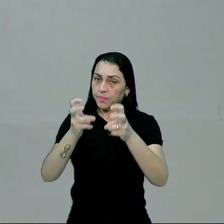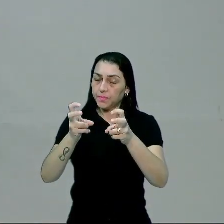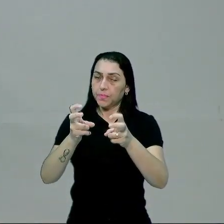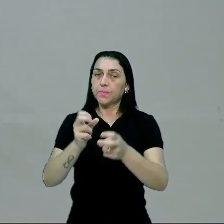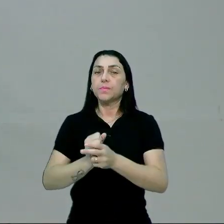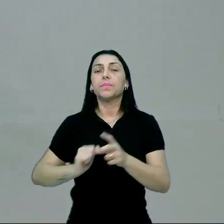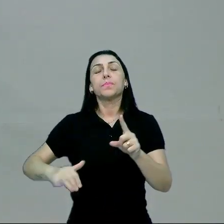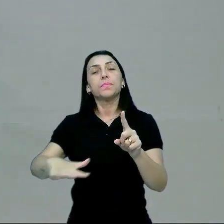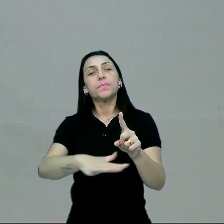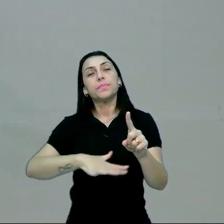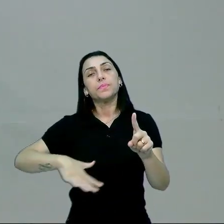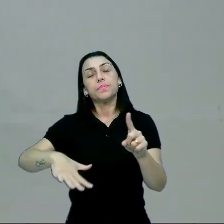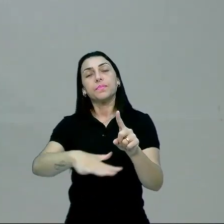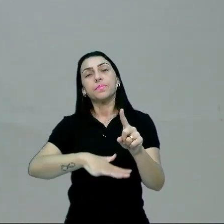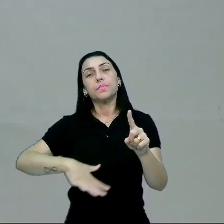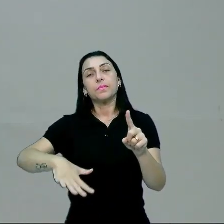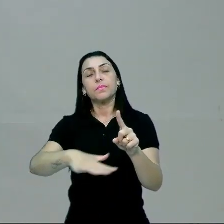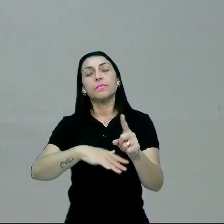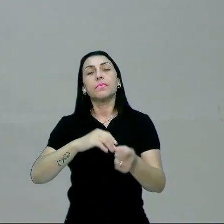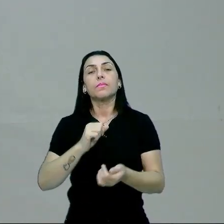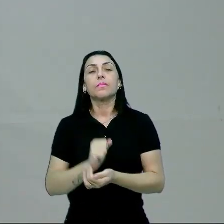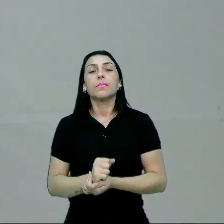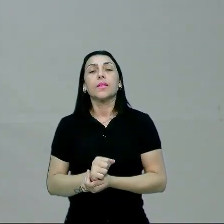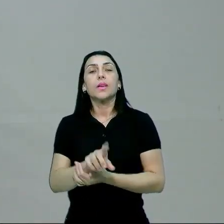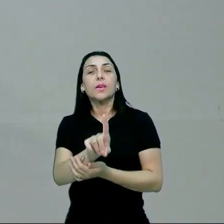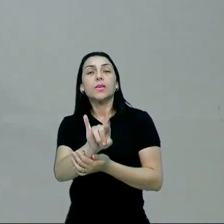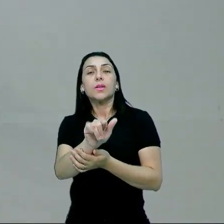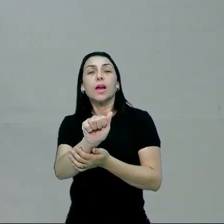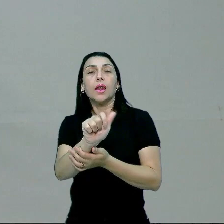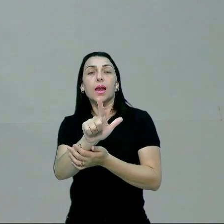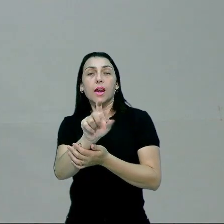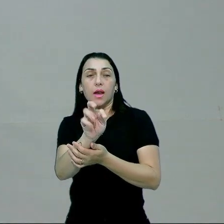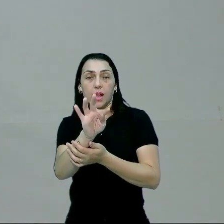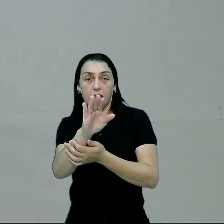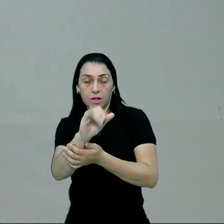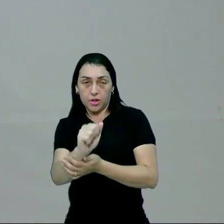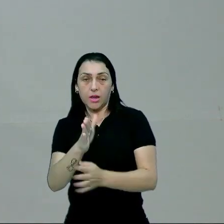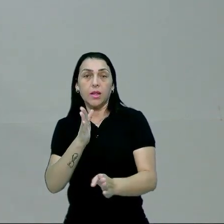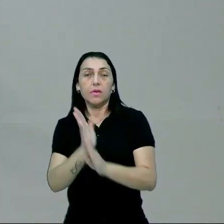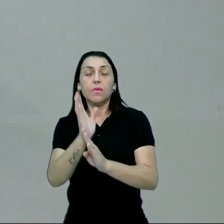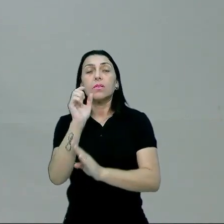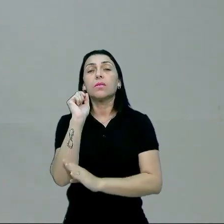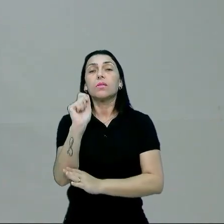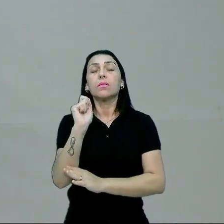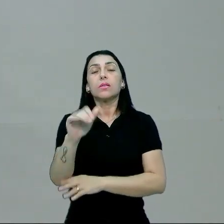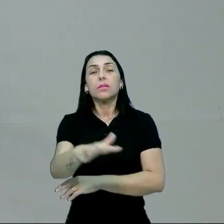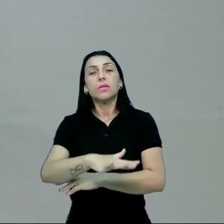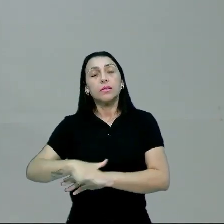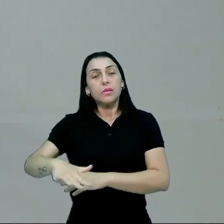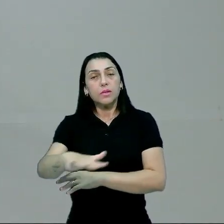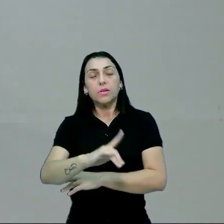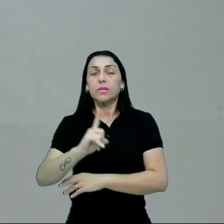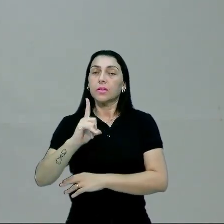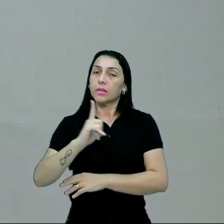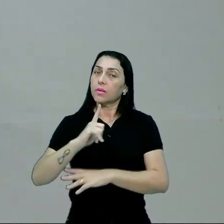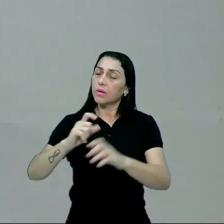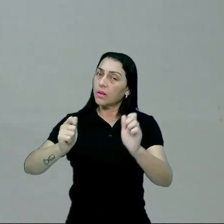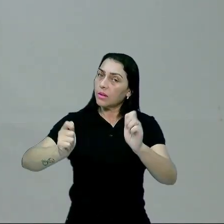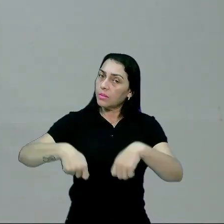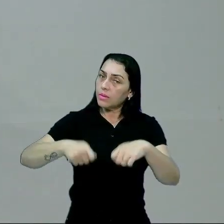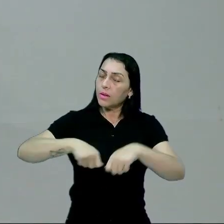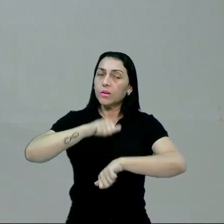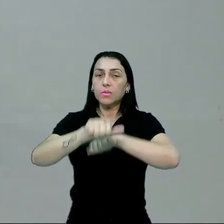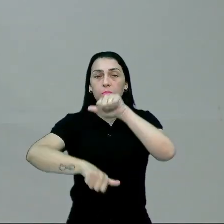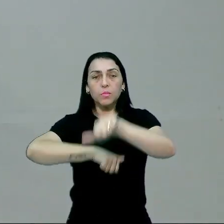que a sociedade ela é dialética é identificar que a sociedade ela tem uma capacidade